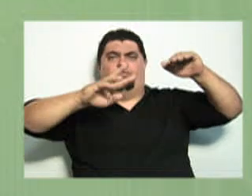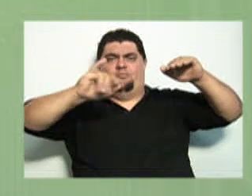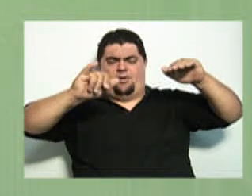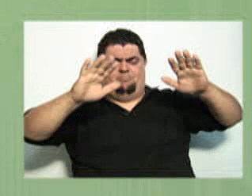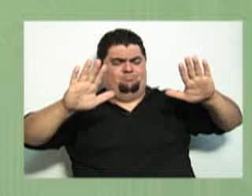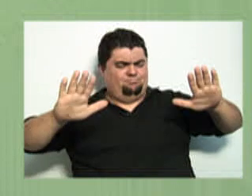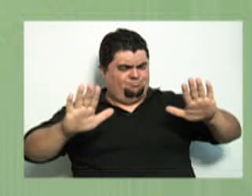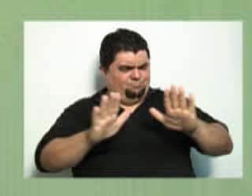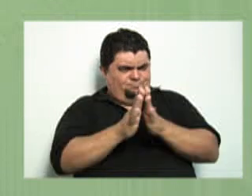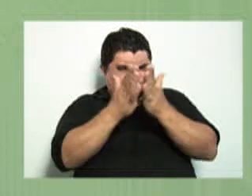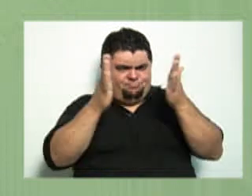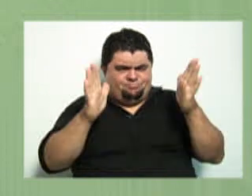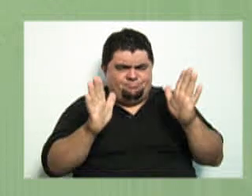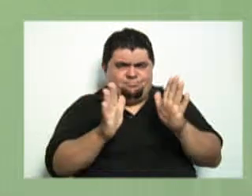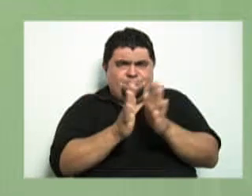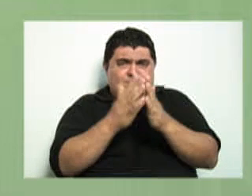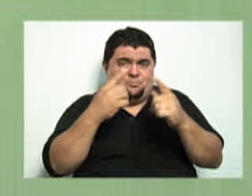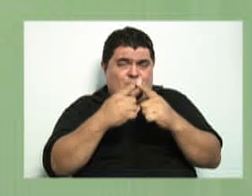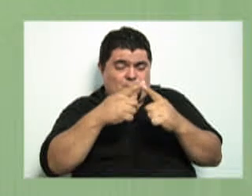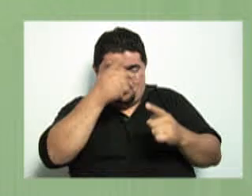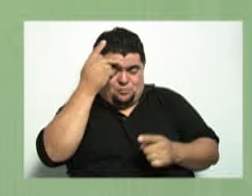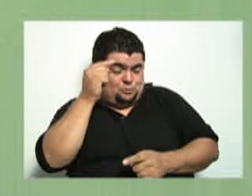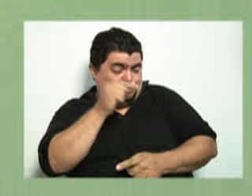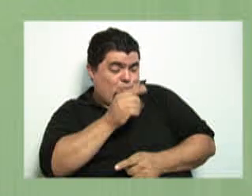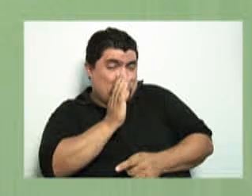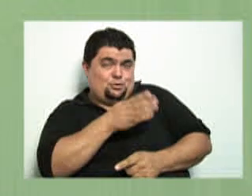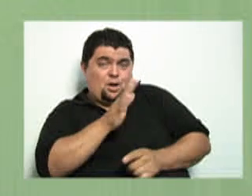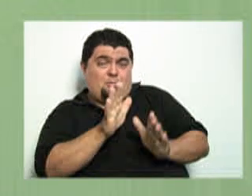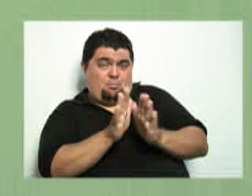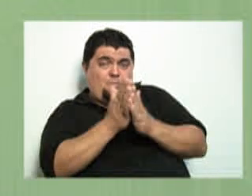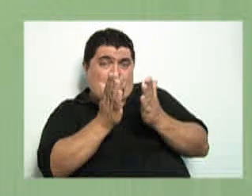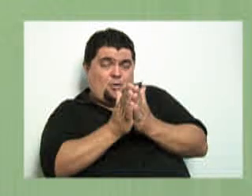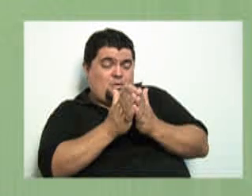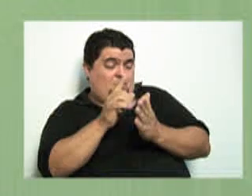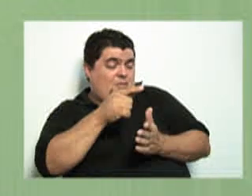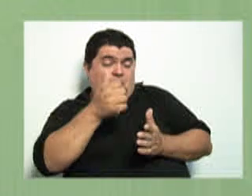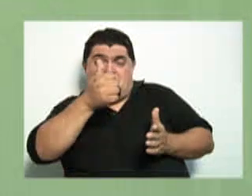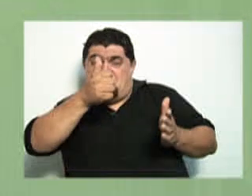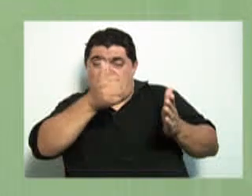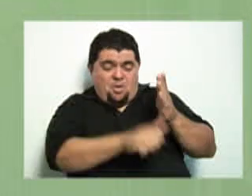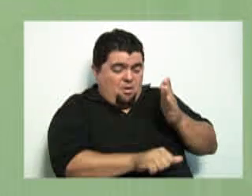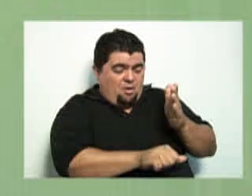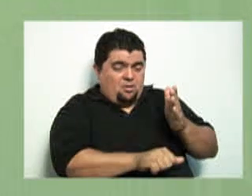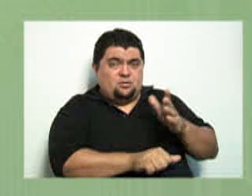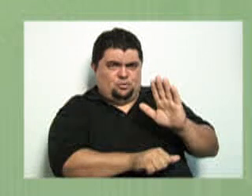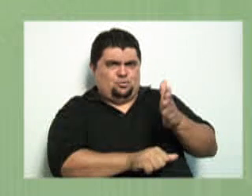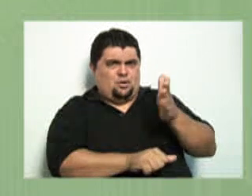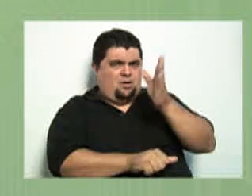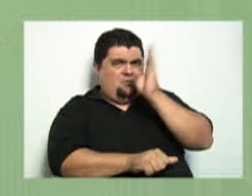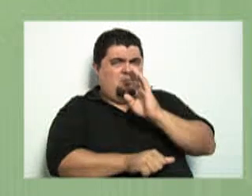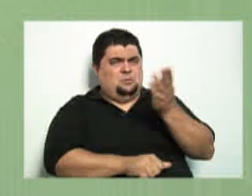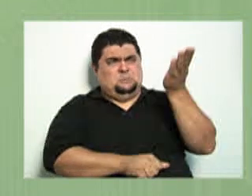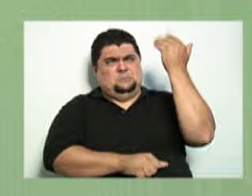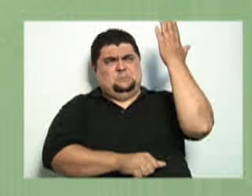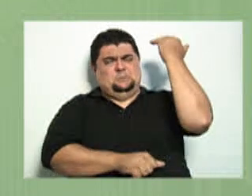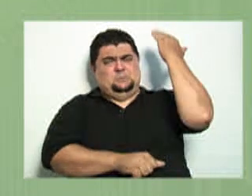pobreza aos que possuem menor renda. Isso já aconteceu no Brasil, tá, gente? A gente tem dados do começo do nosso capitalismo, de crescimento econômico no